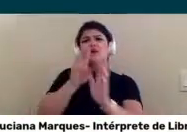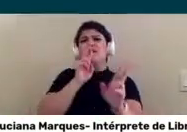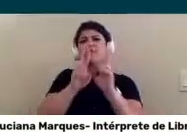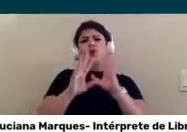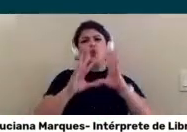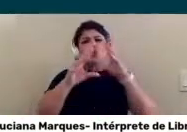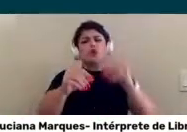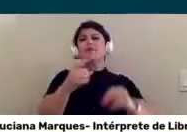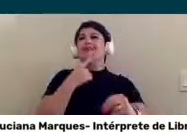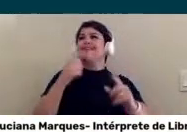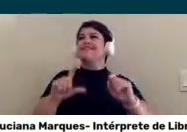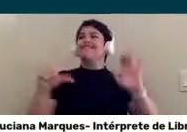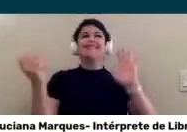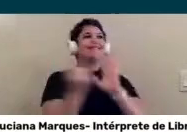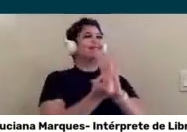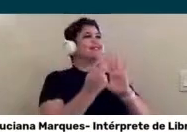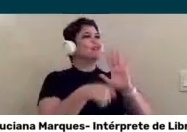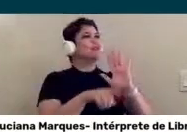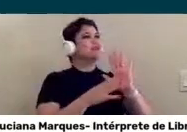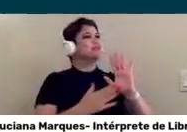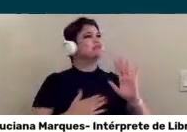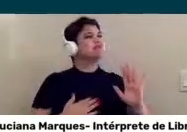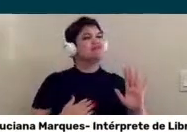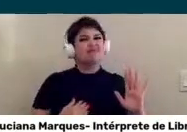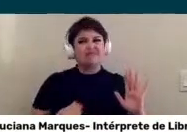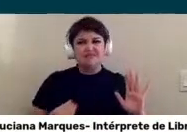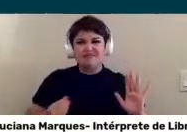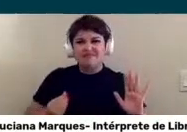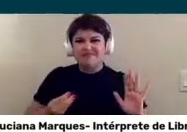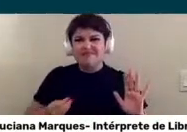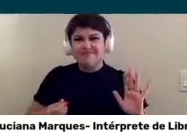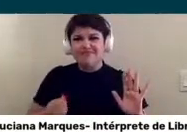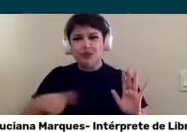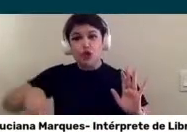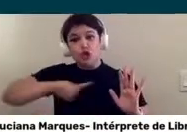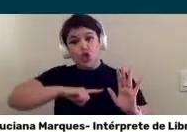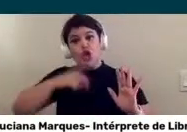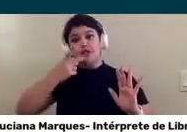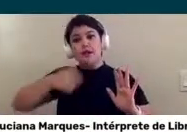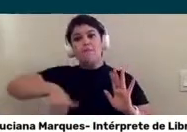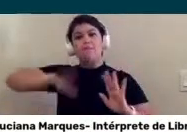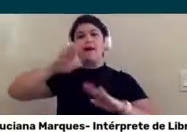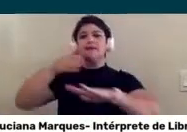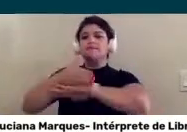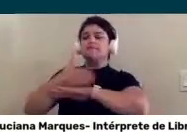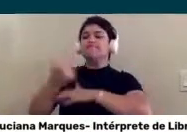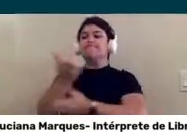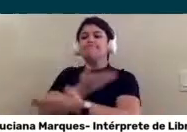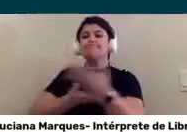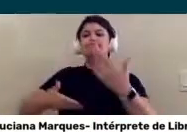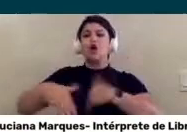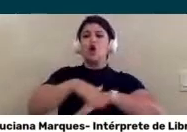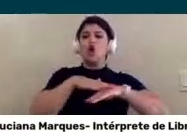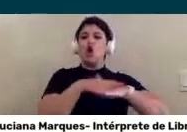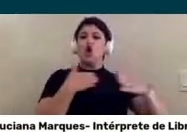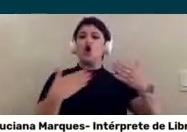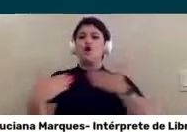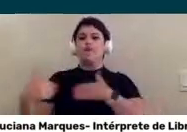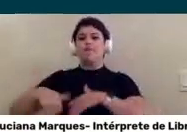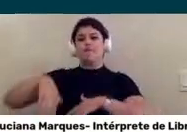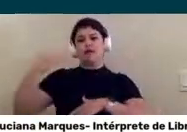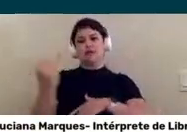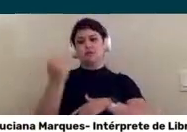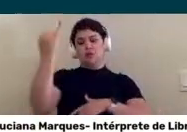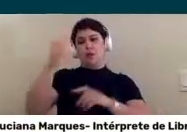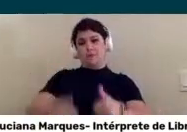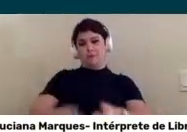carimbo que não precisava. E cada vez mais a gente está participando de conversas mais relevantes para a melhoria da arquitetura